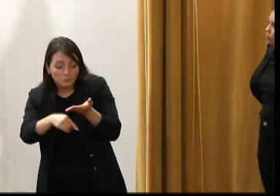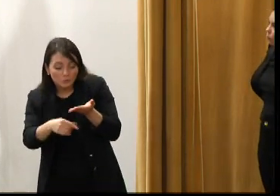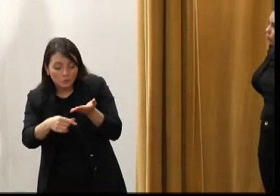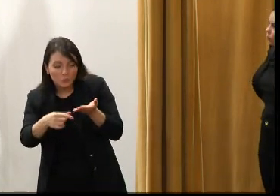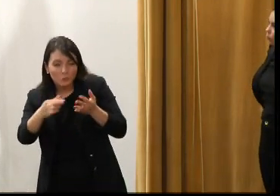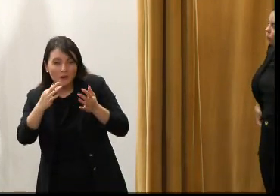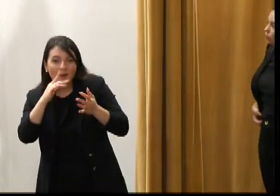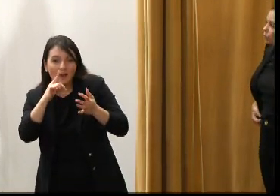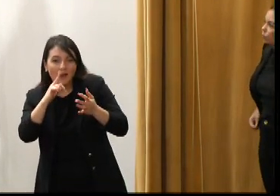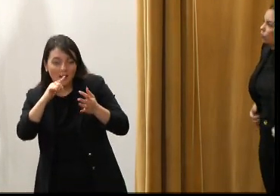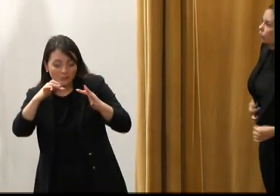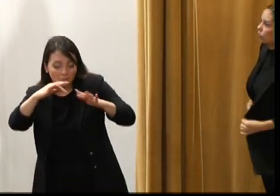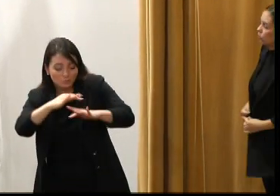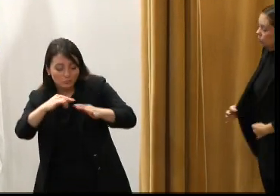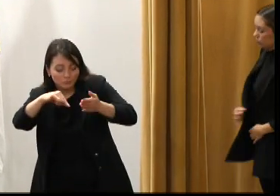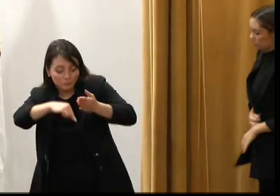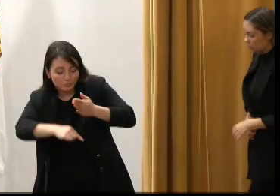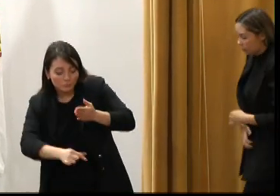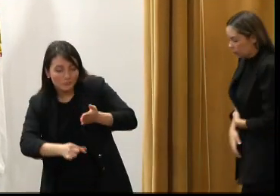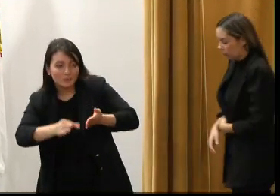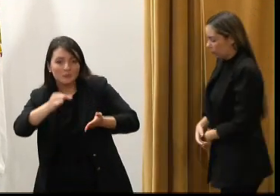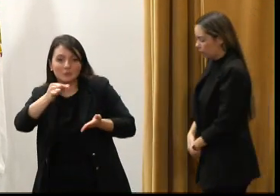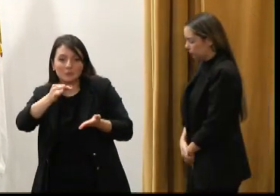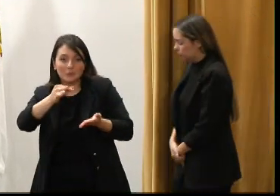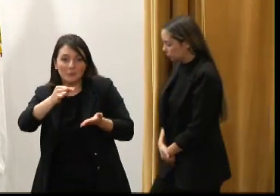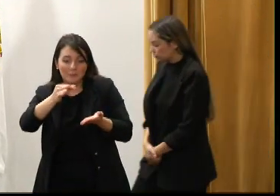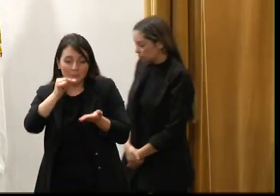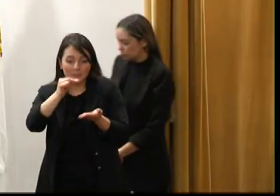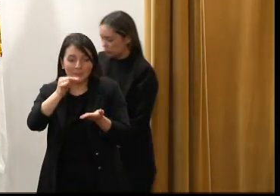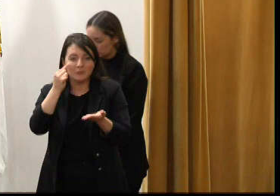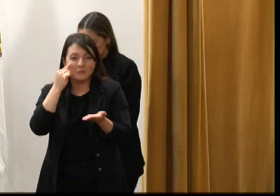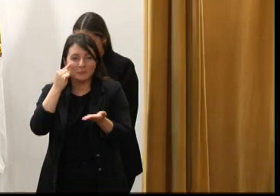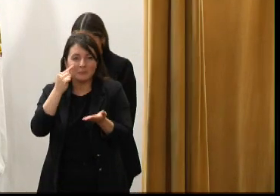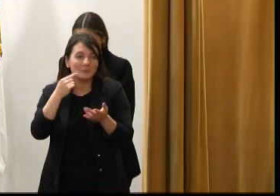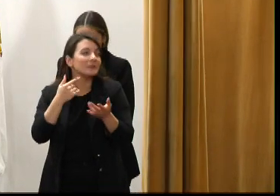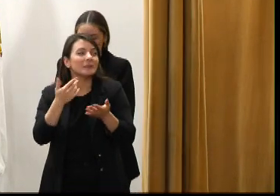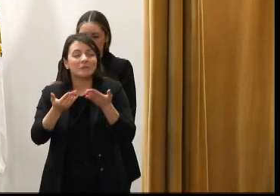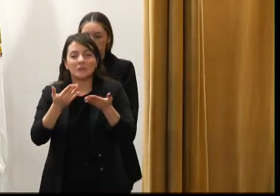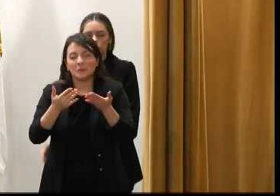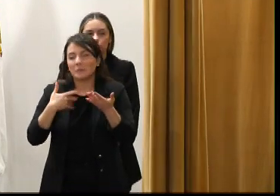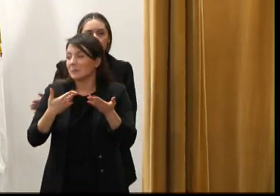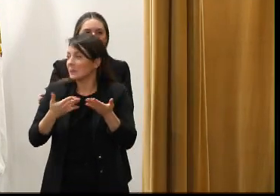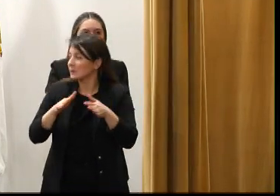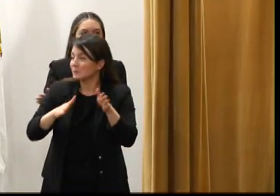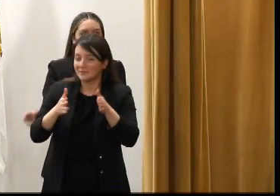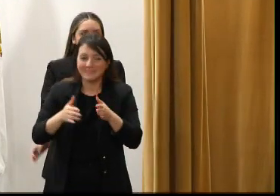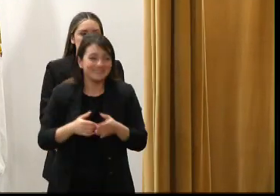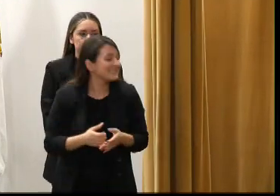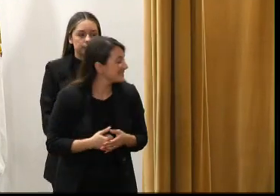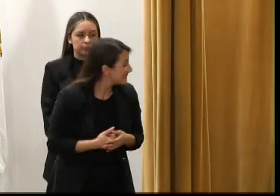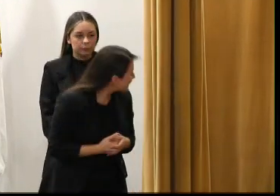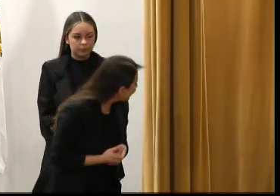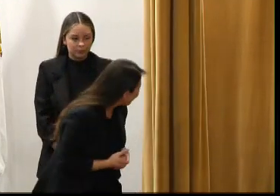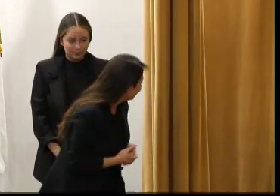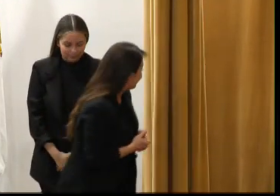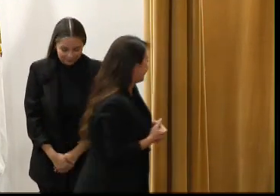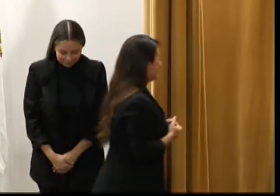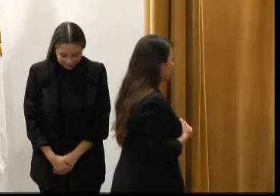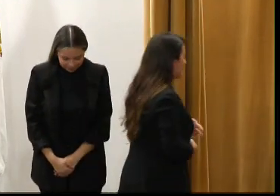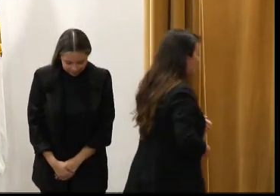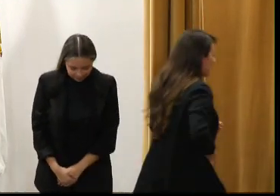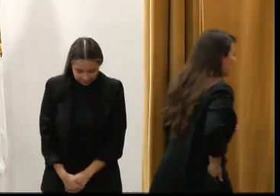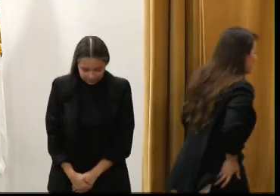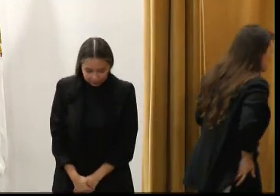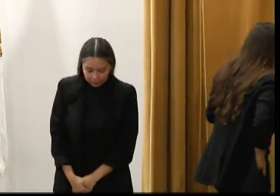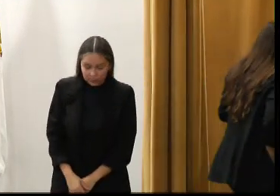oceânica de tantos metros de profundidade, equivalente a um período de deposição de tantos milhões de anos atrás, eu pego uma